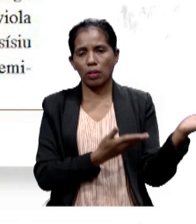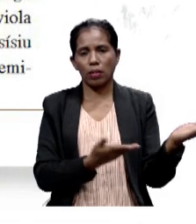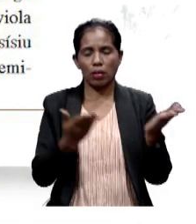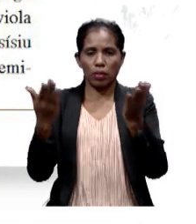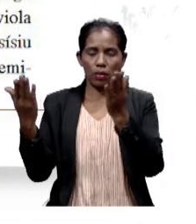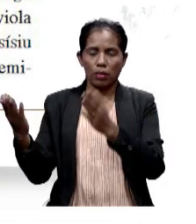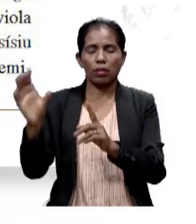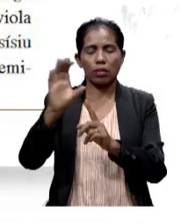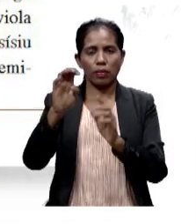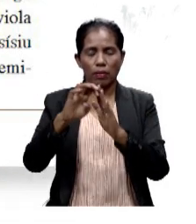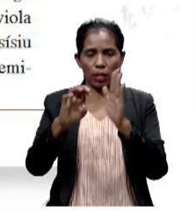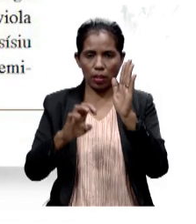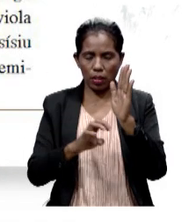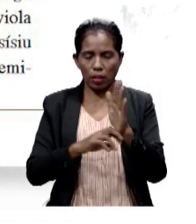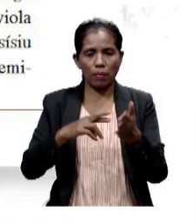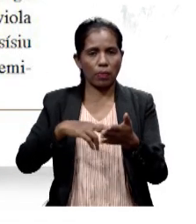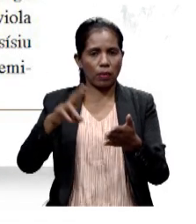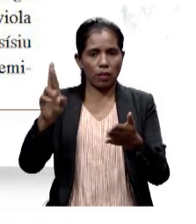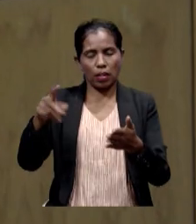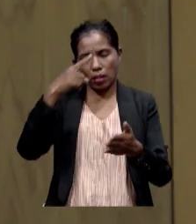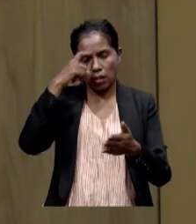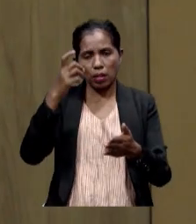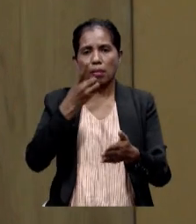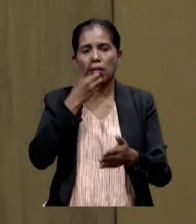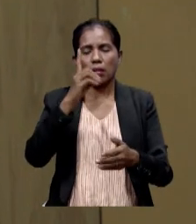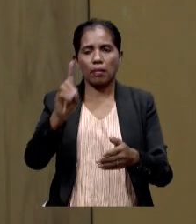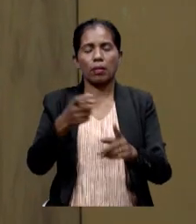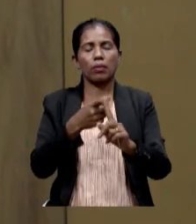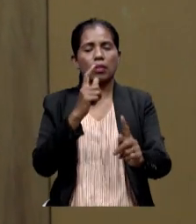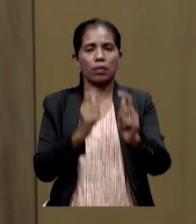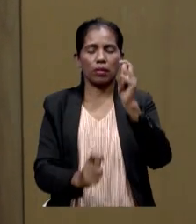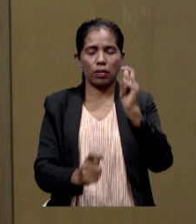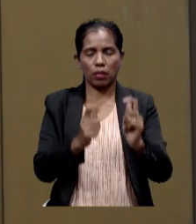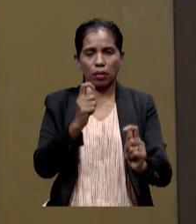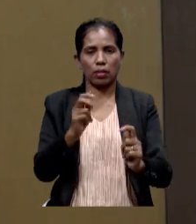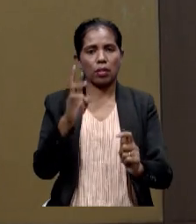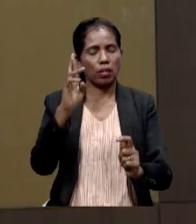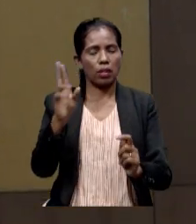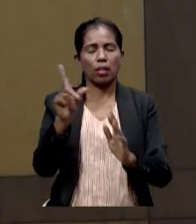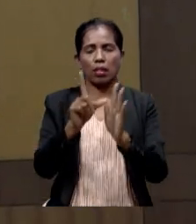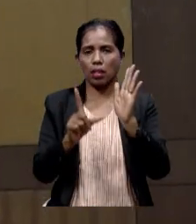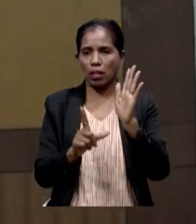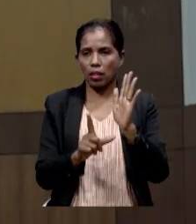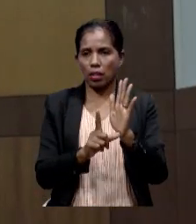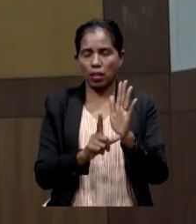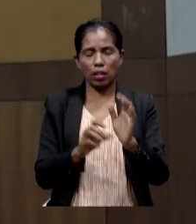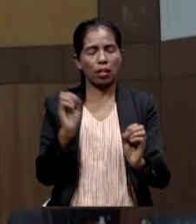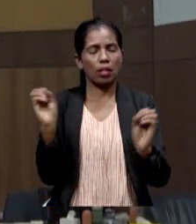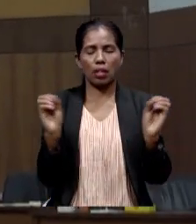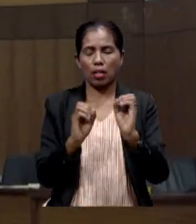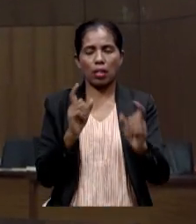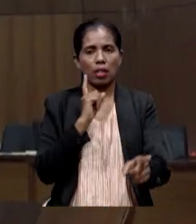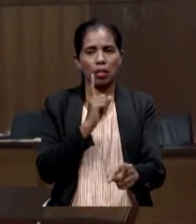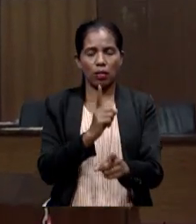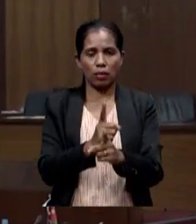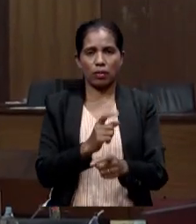ba chefe de Estado atu promulga tamba declaração cuse tribunal recurso ba lei refere inconstitucional